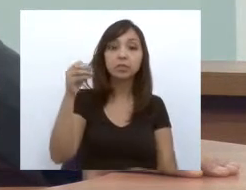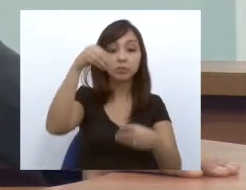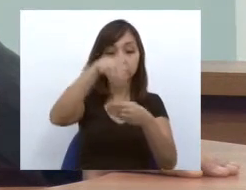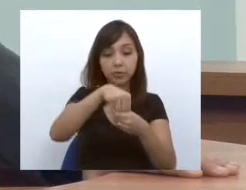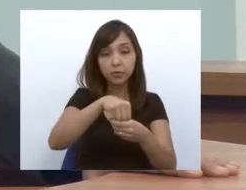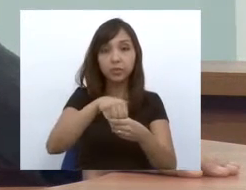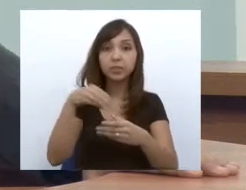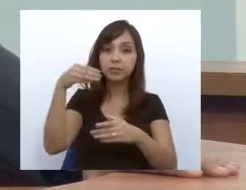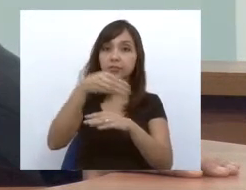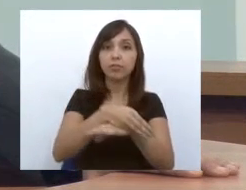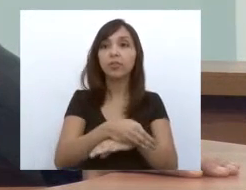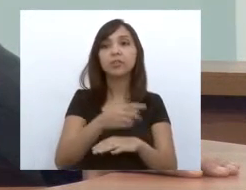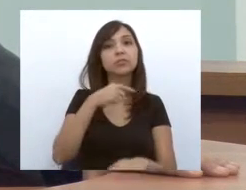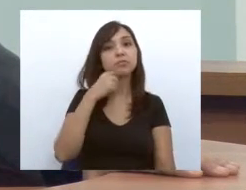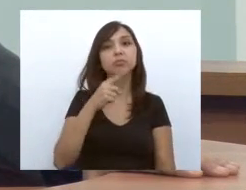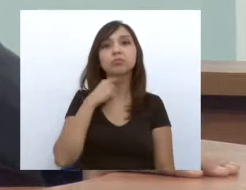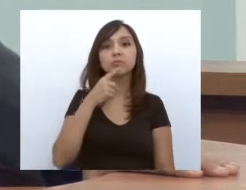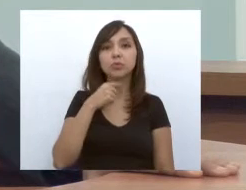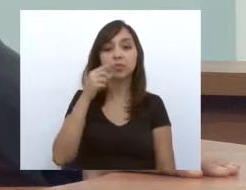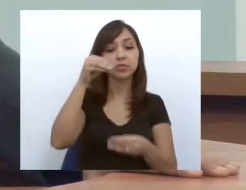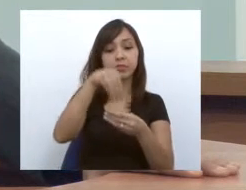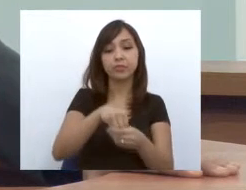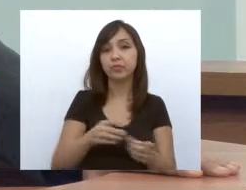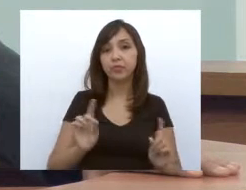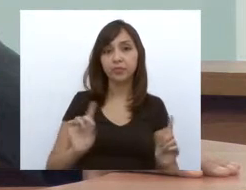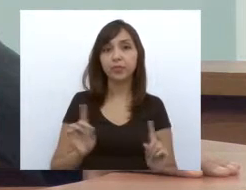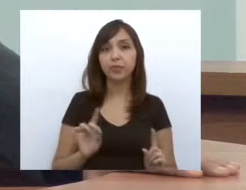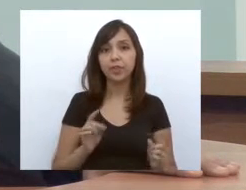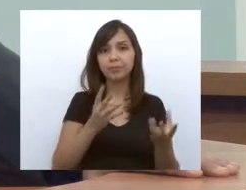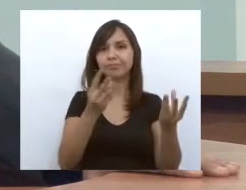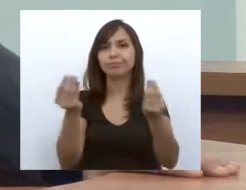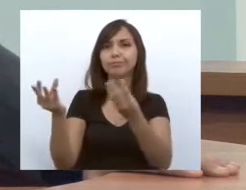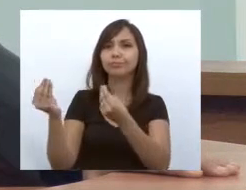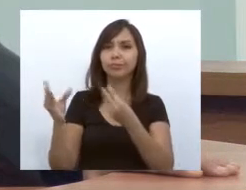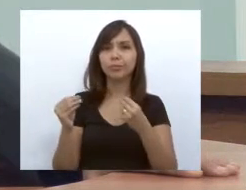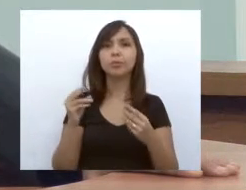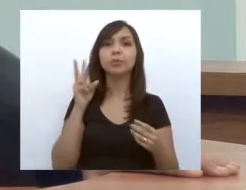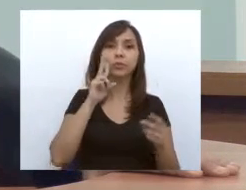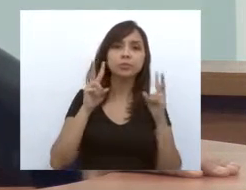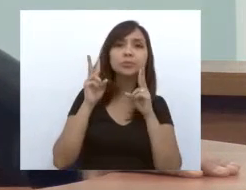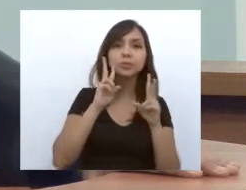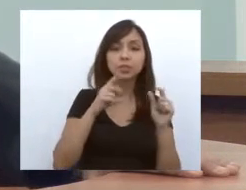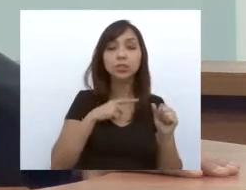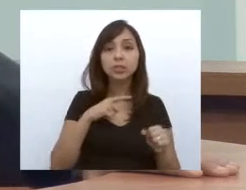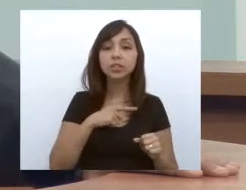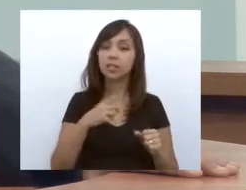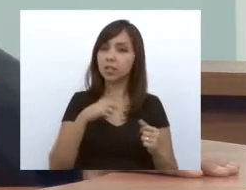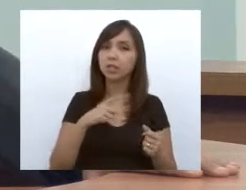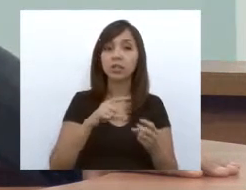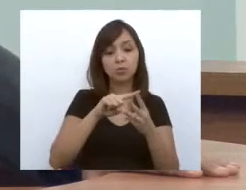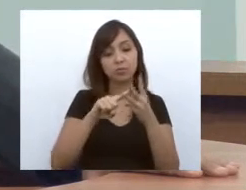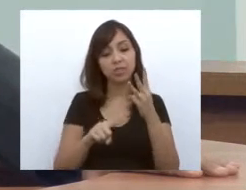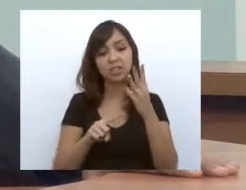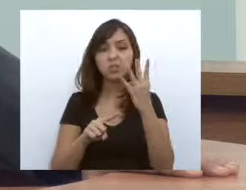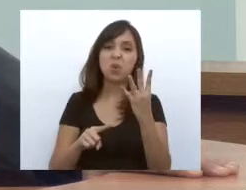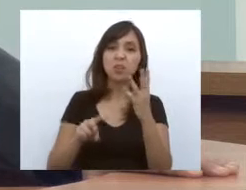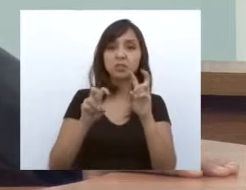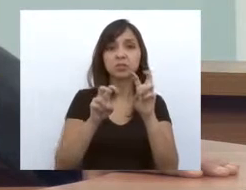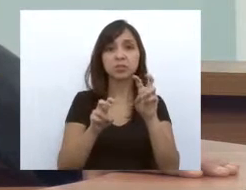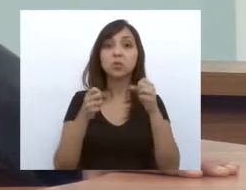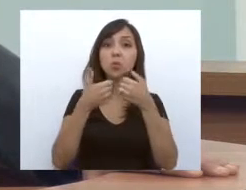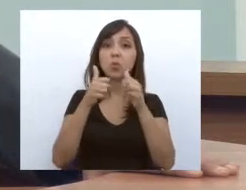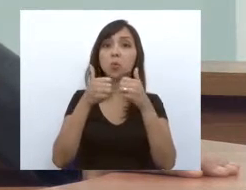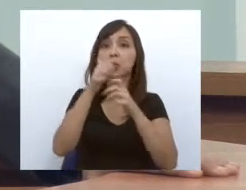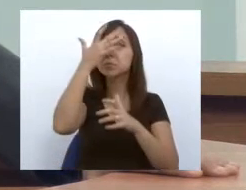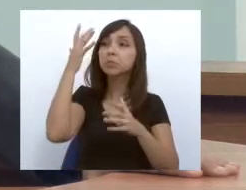votar, não conseguiram votar. Nós tivemos muitos e muitos históricos. Eu traria aqui 3, 4, 5 ônibus